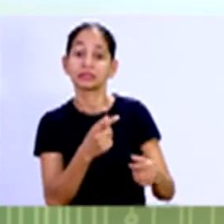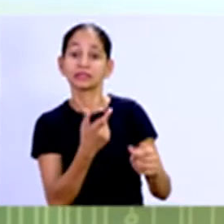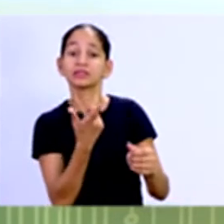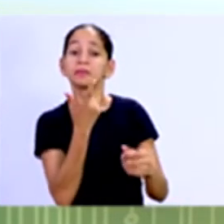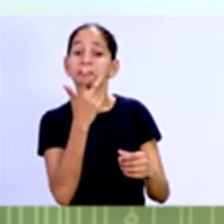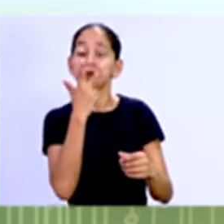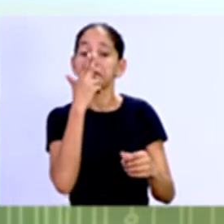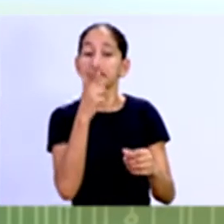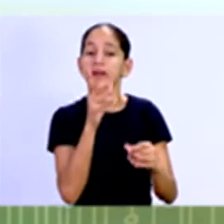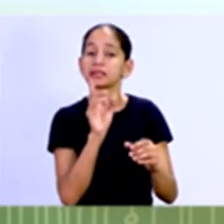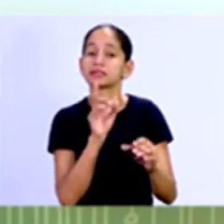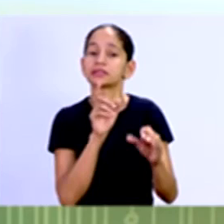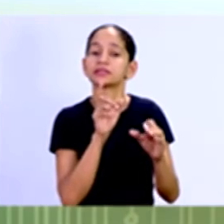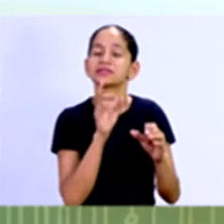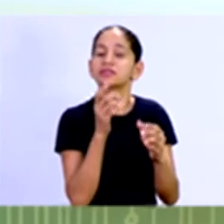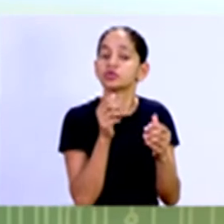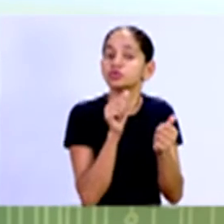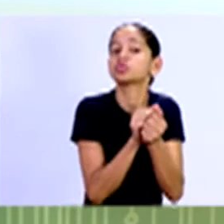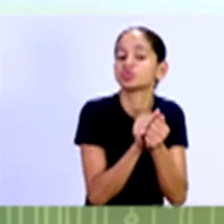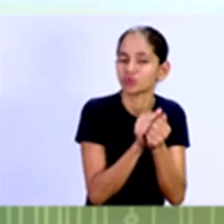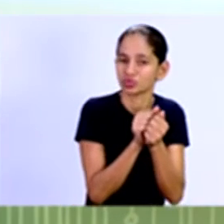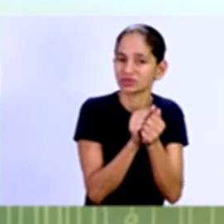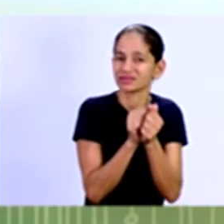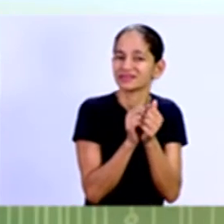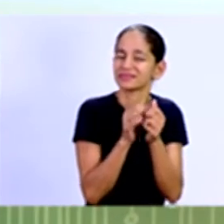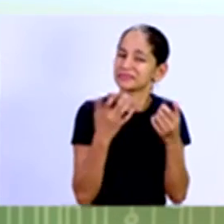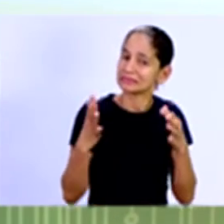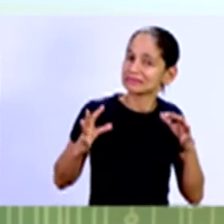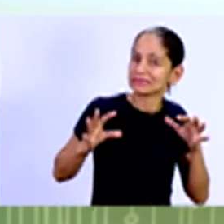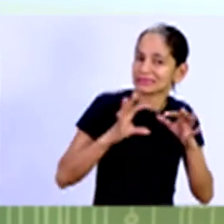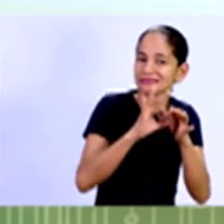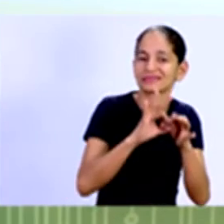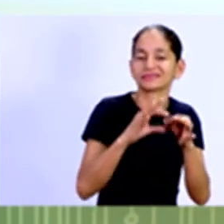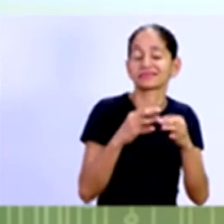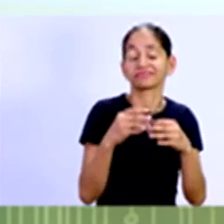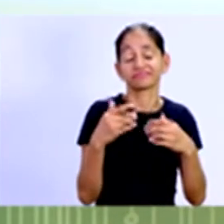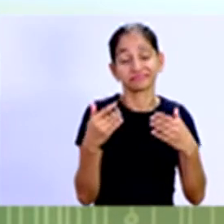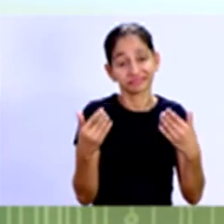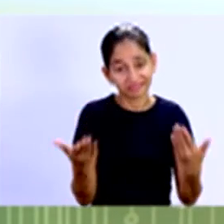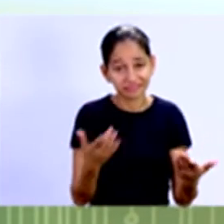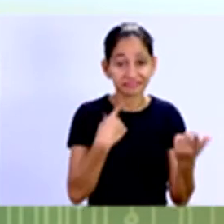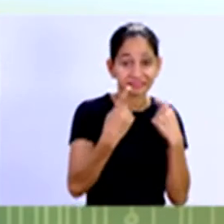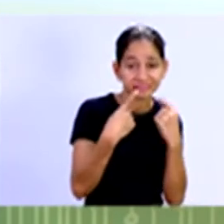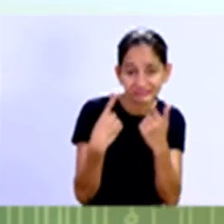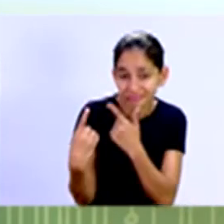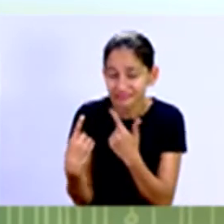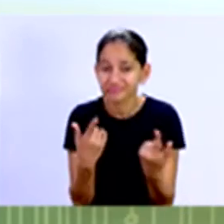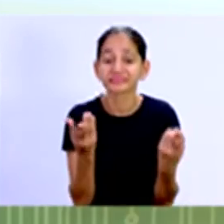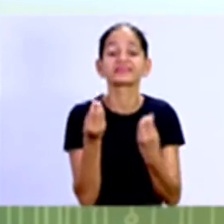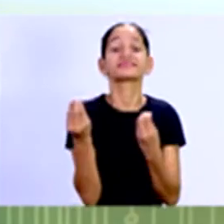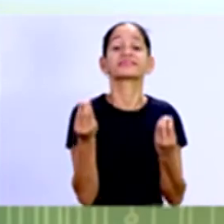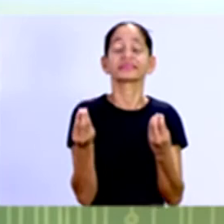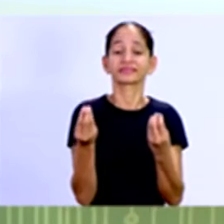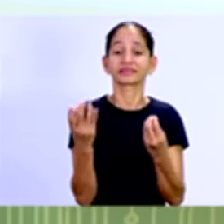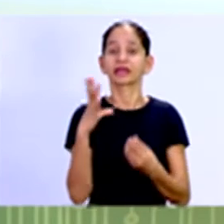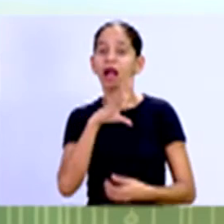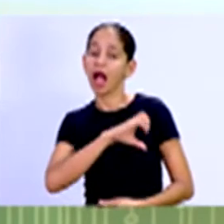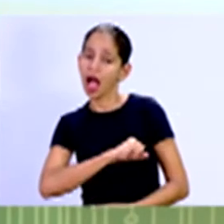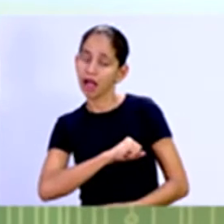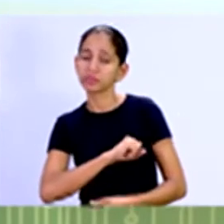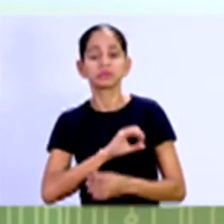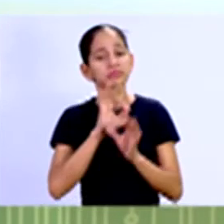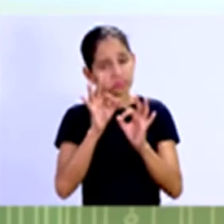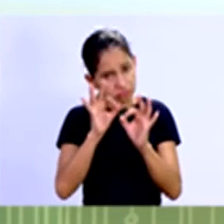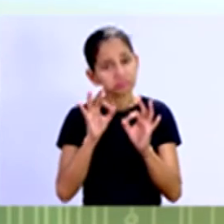viver, ou porque, né, a finalidade da nossa relação de pai e filho, né, é de amor, é